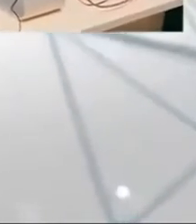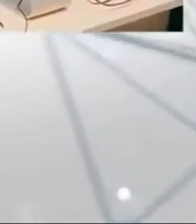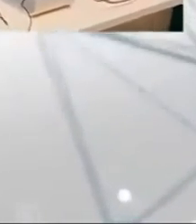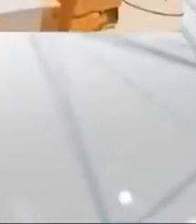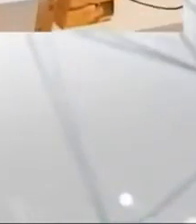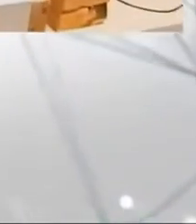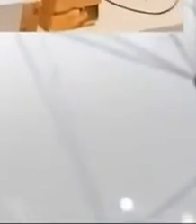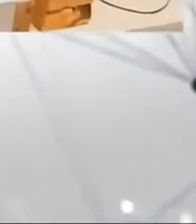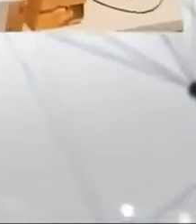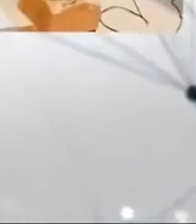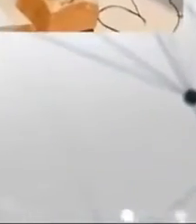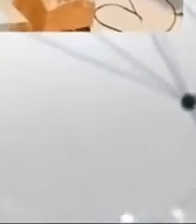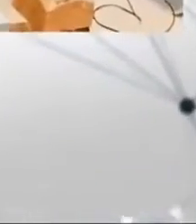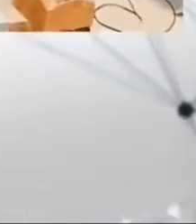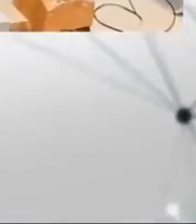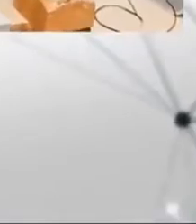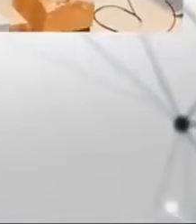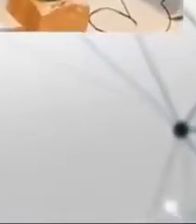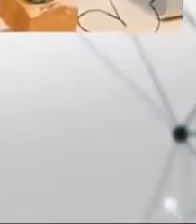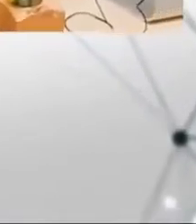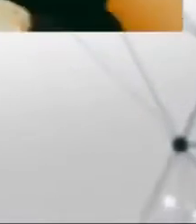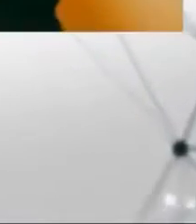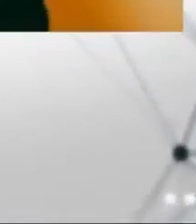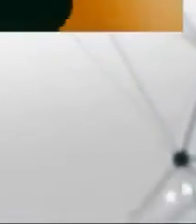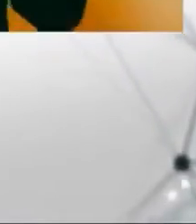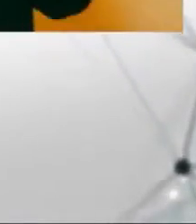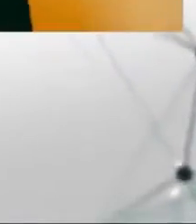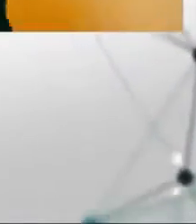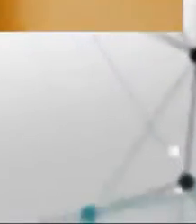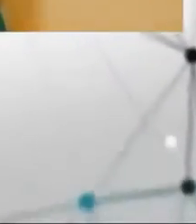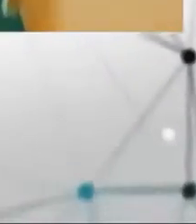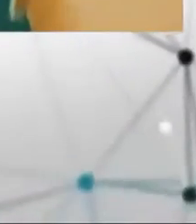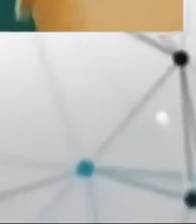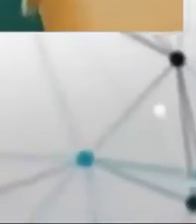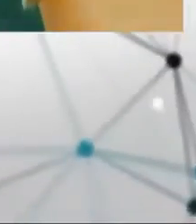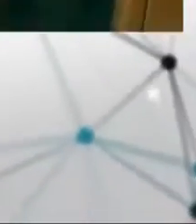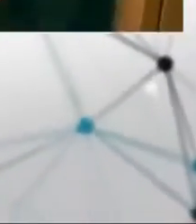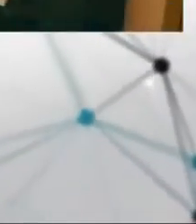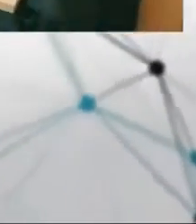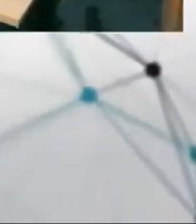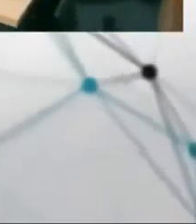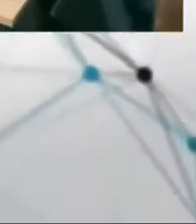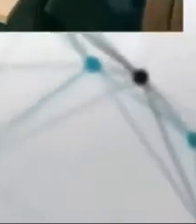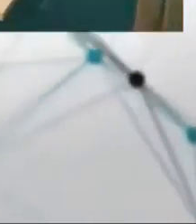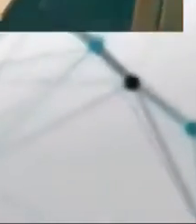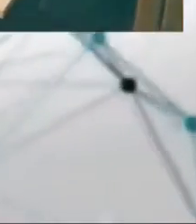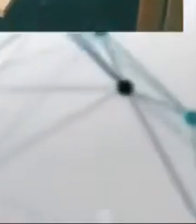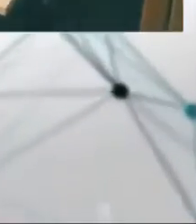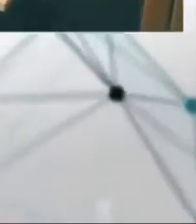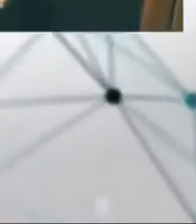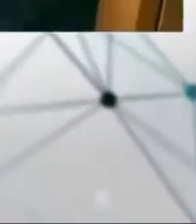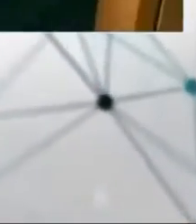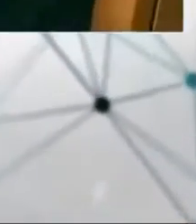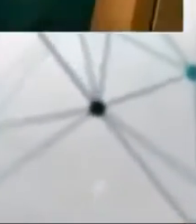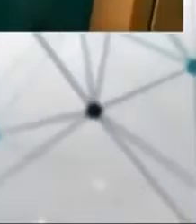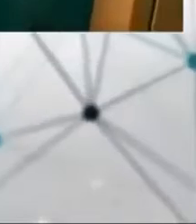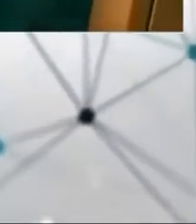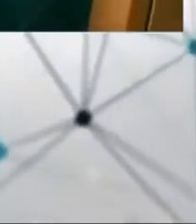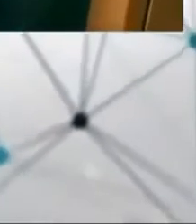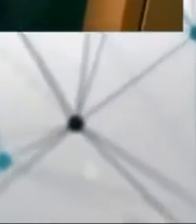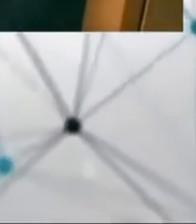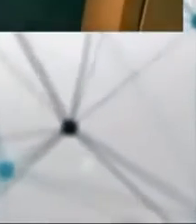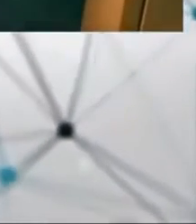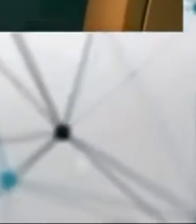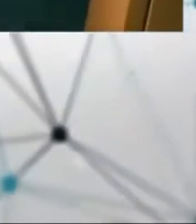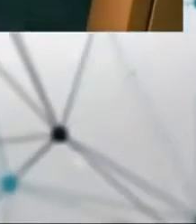projetos tudo que tá acontecendo ela queria dizer olha quanto o texto eu gravo gente é a nossa sala de reunião aqui é um escritório que a gente trabalha junto você